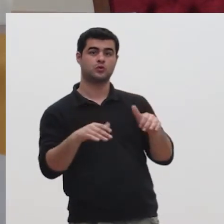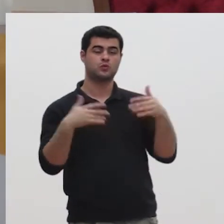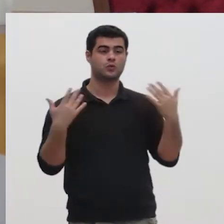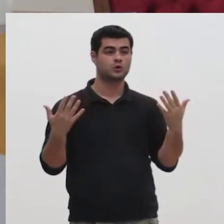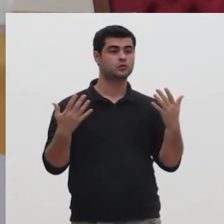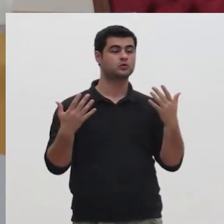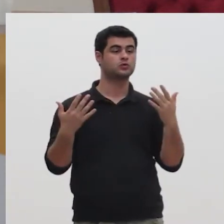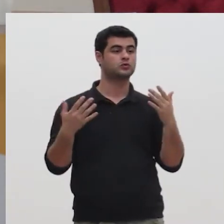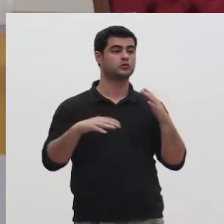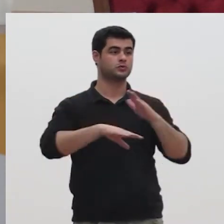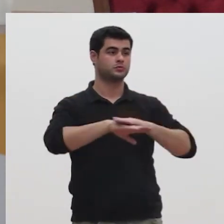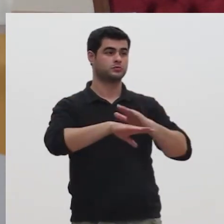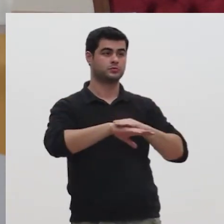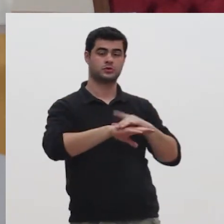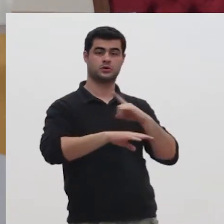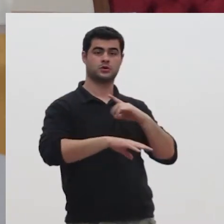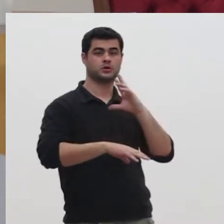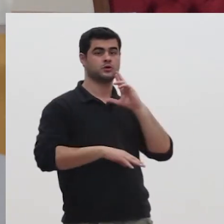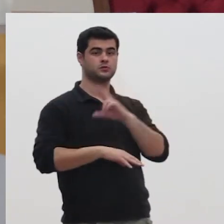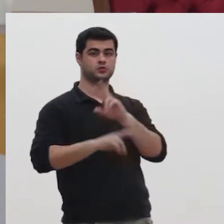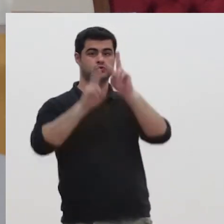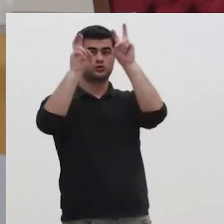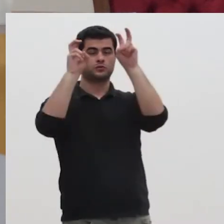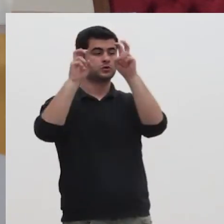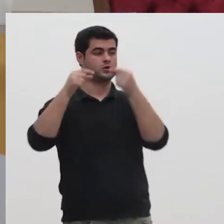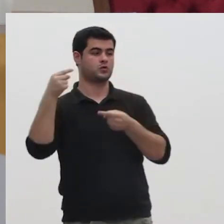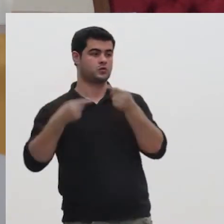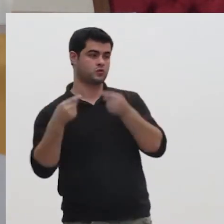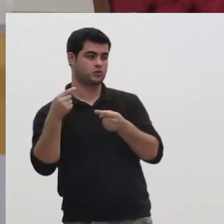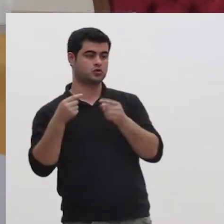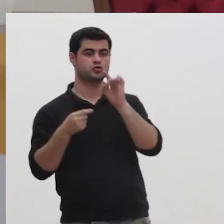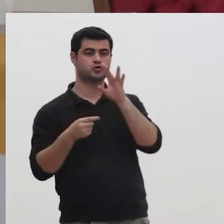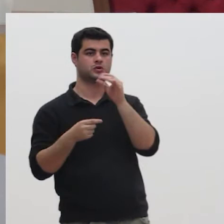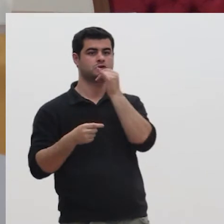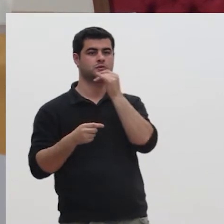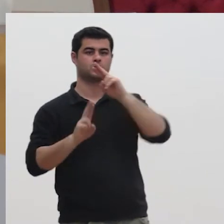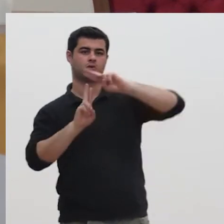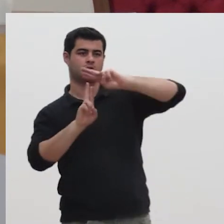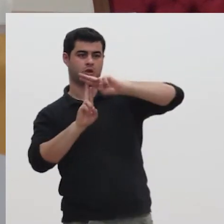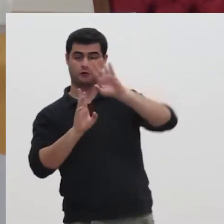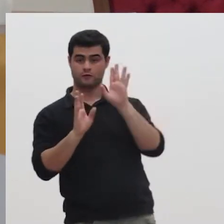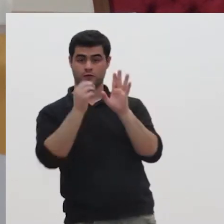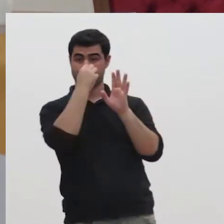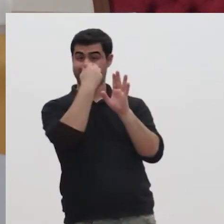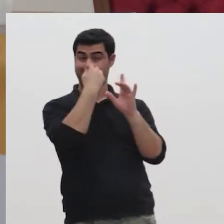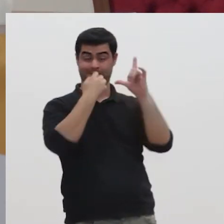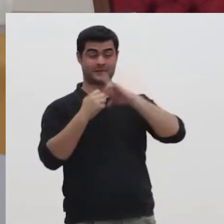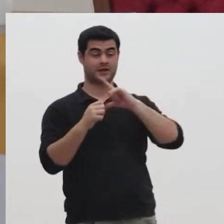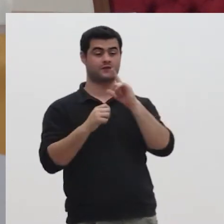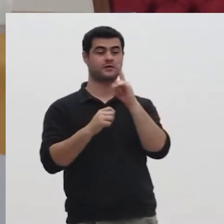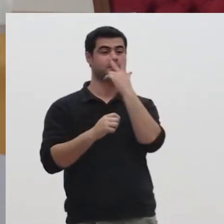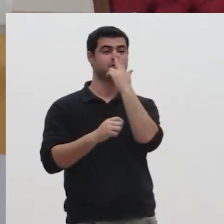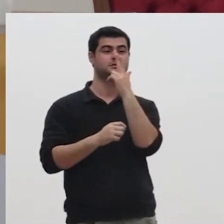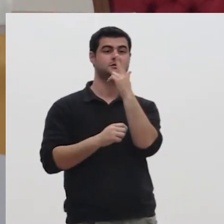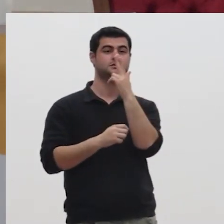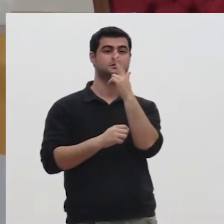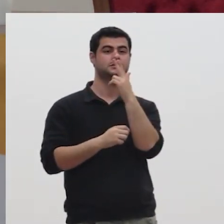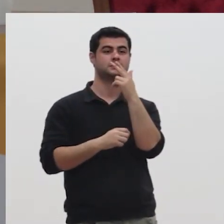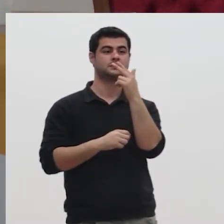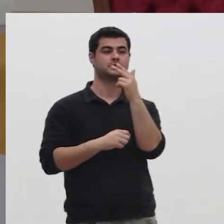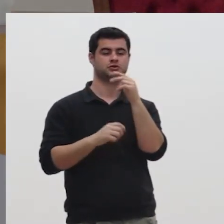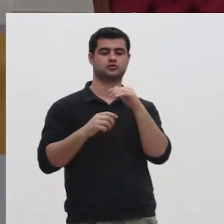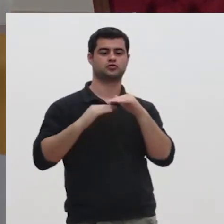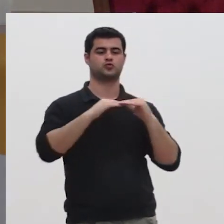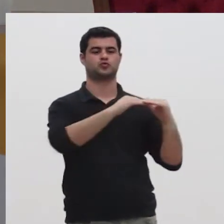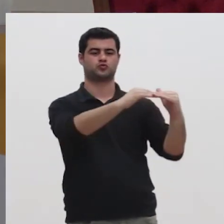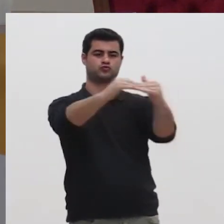houve determinação para devolução de recursos, isso aconteceu, por exemplo, na UTFPR, onde houve a generalização das 30 horas. Não